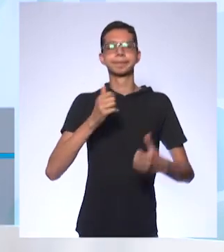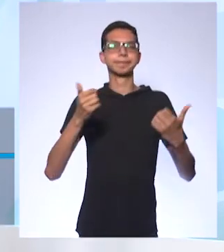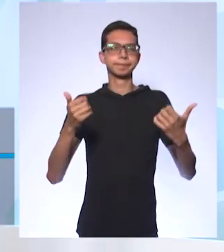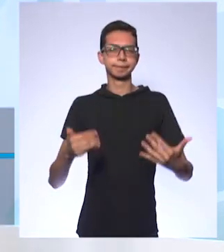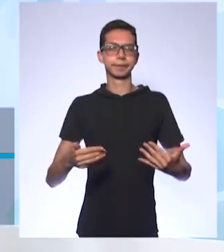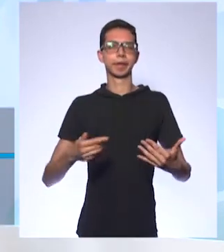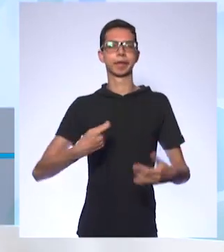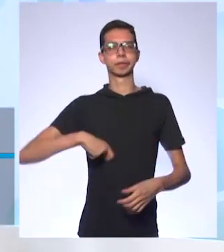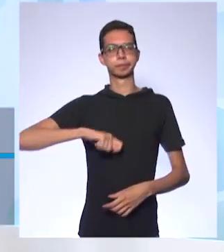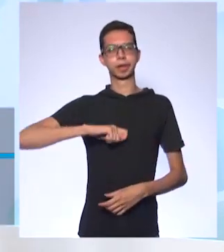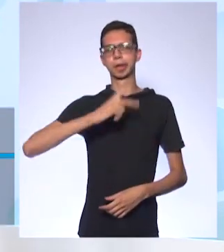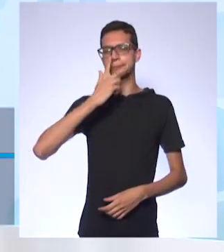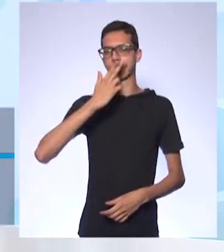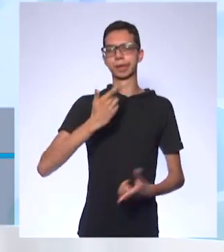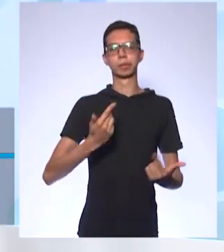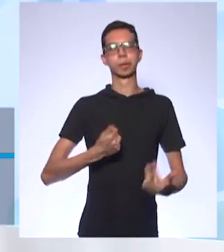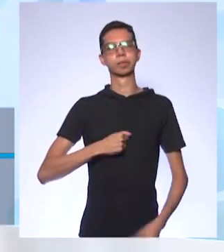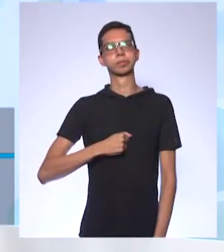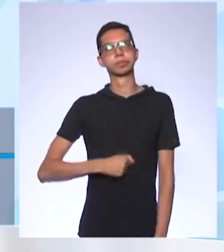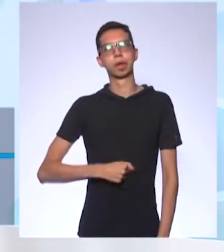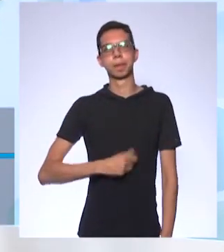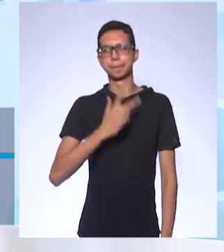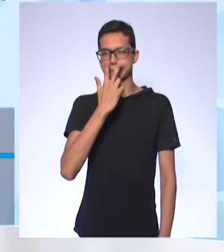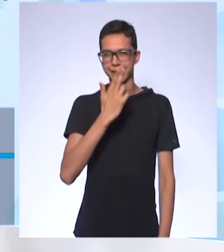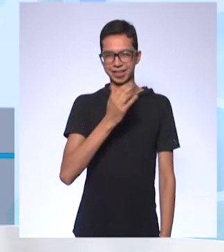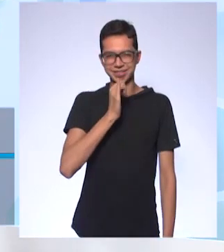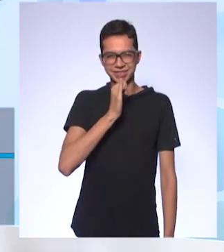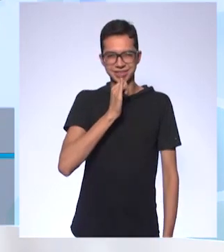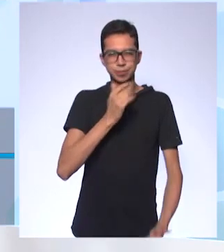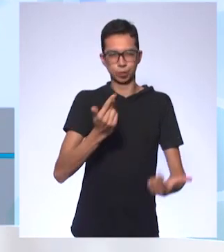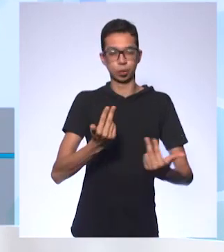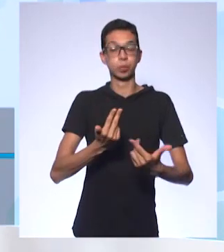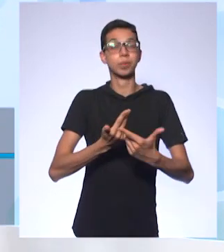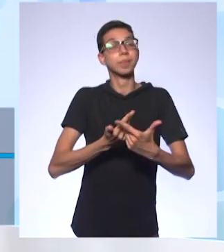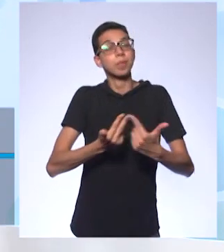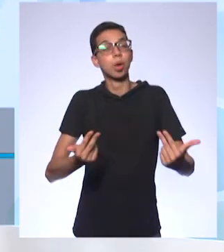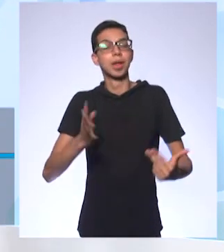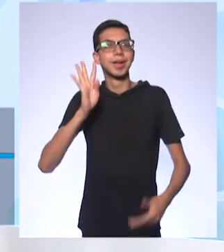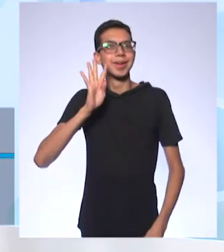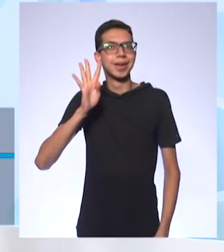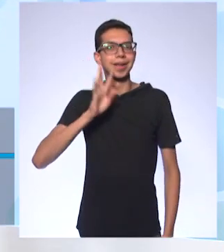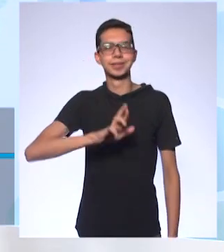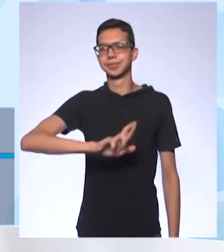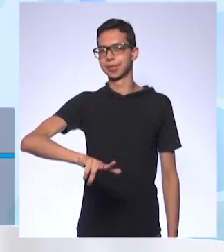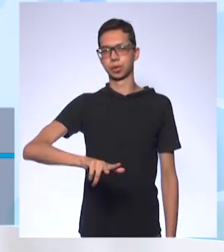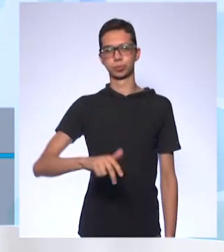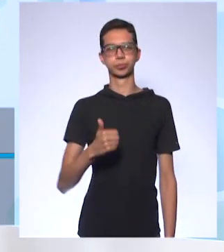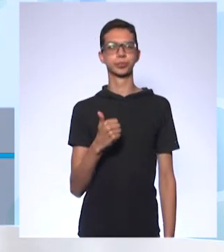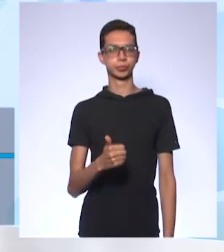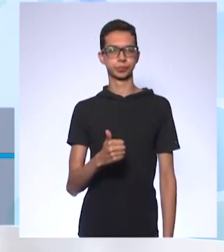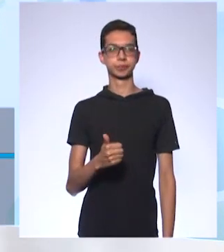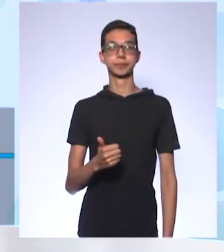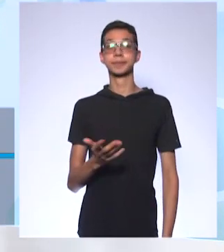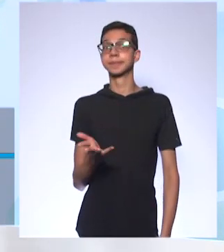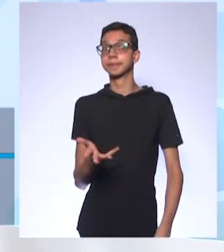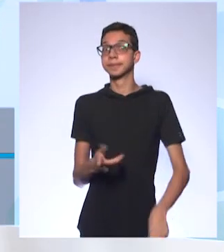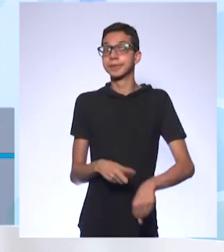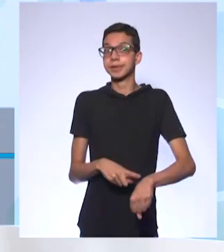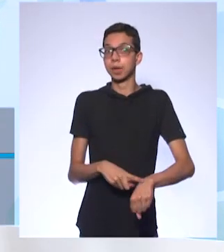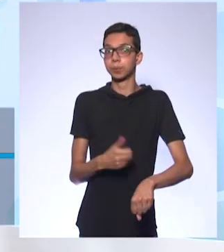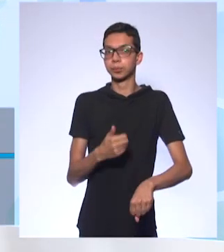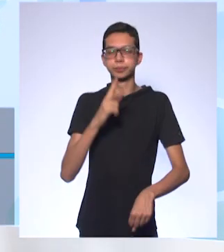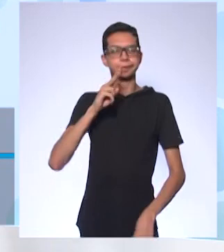de cagado, essa coisa não é uma coisa quando a pessoa teve alguma coisa que não é legal. Vamos correr aqui um pouquinho por causa do